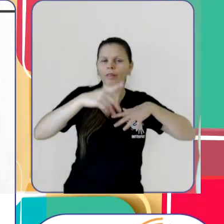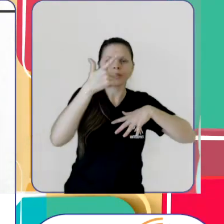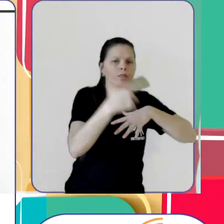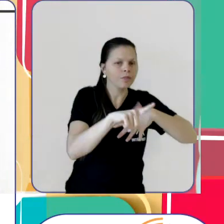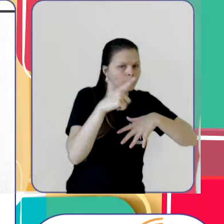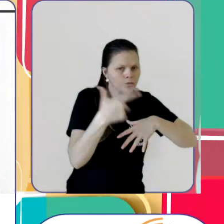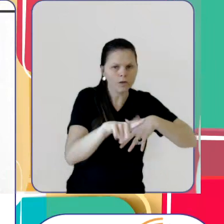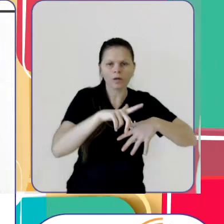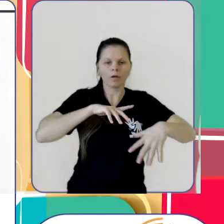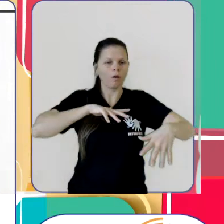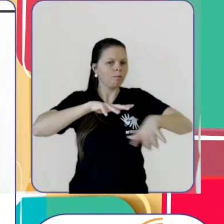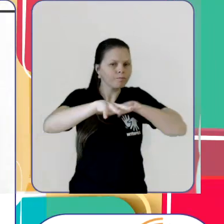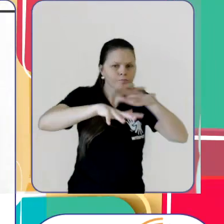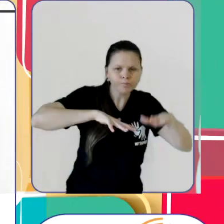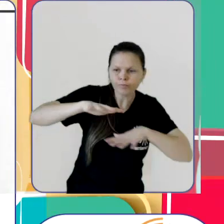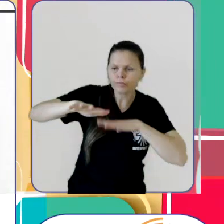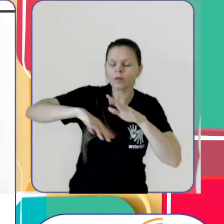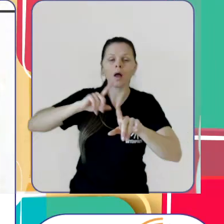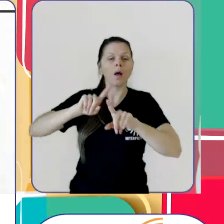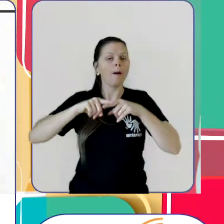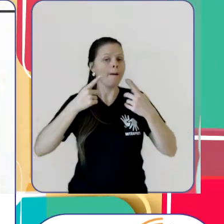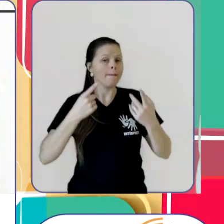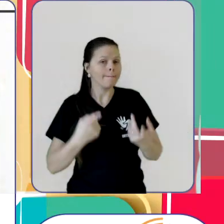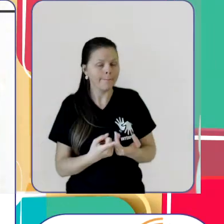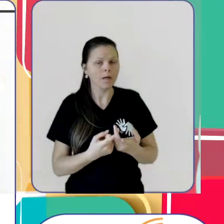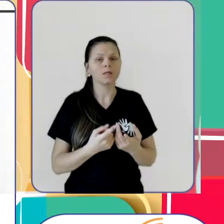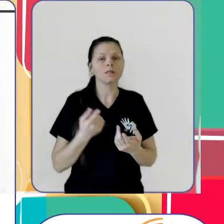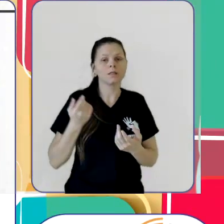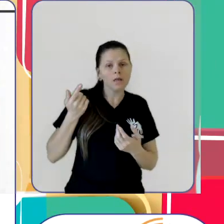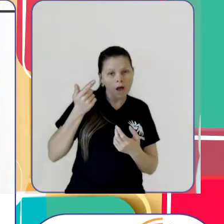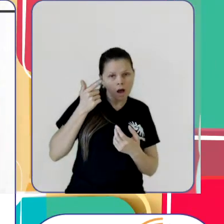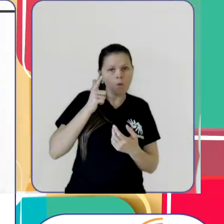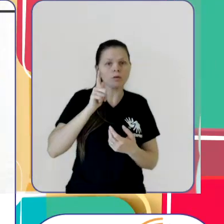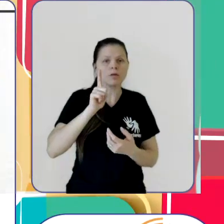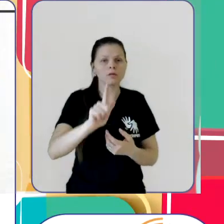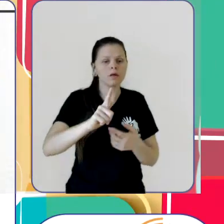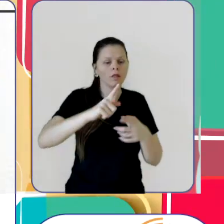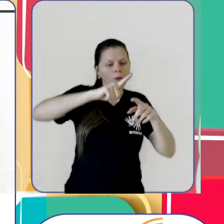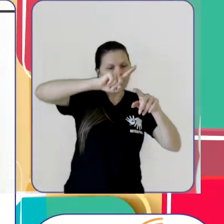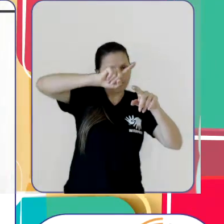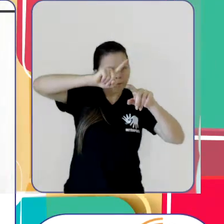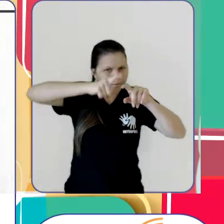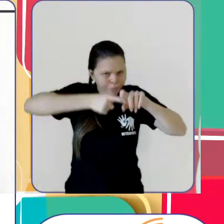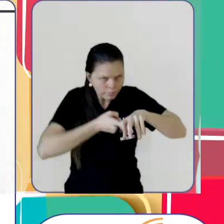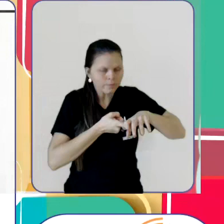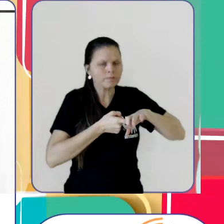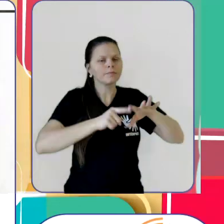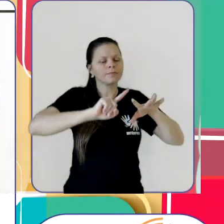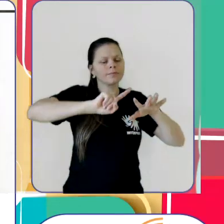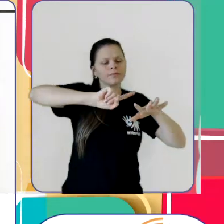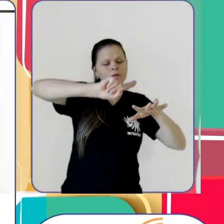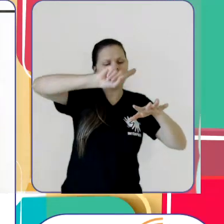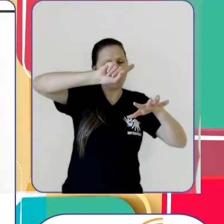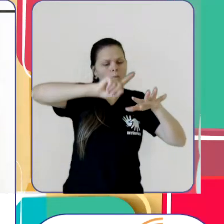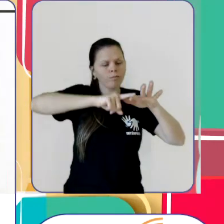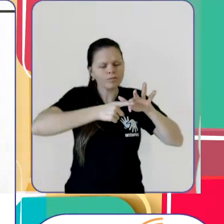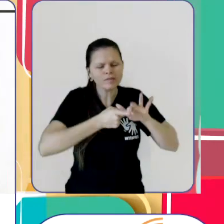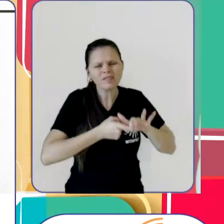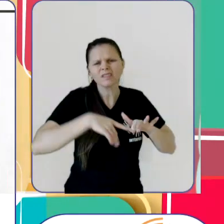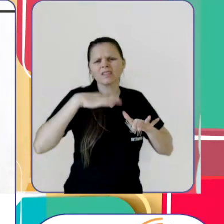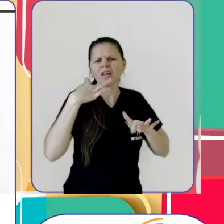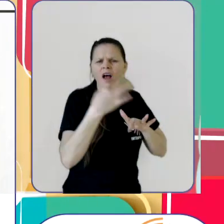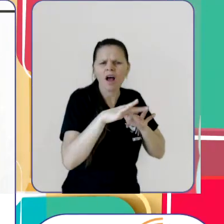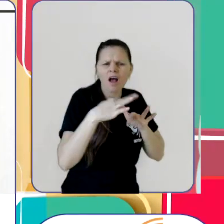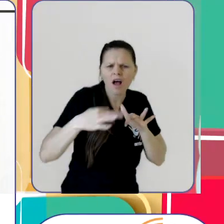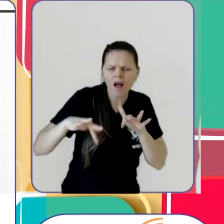movimento, mas, porém, uma vez rompidos, a gente perde o movimento daquele membro. Se você machucar a sua